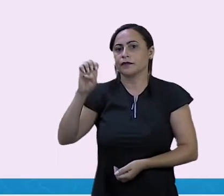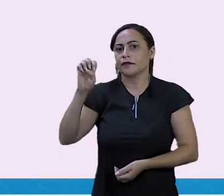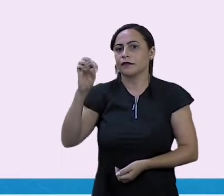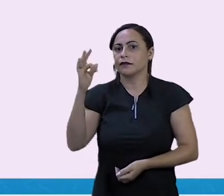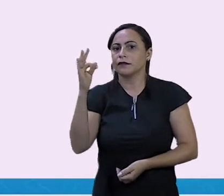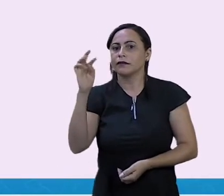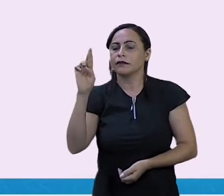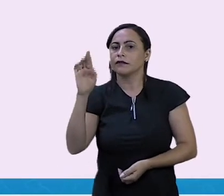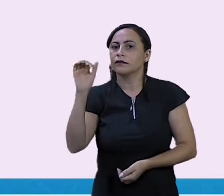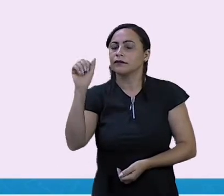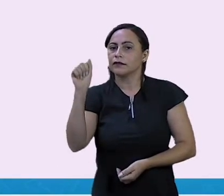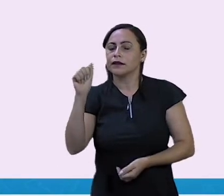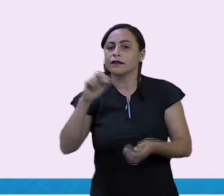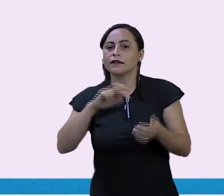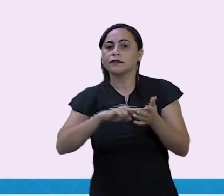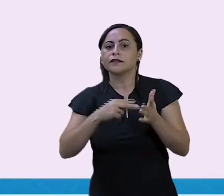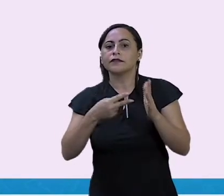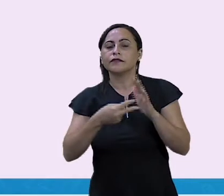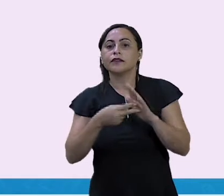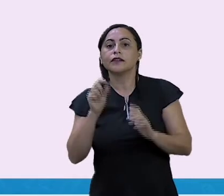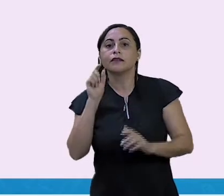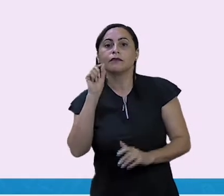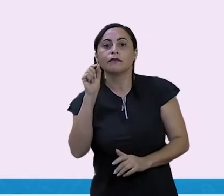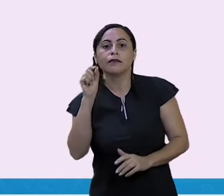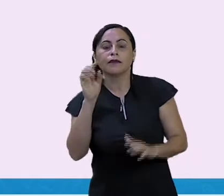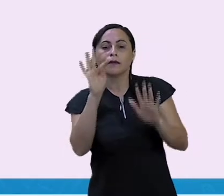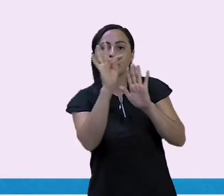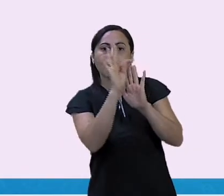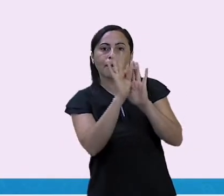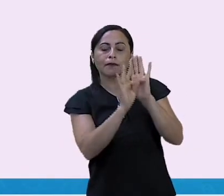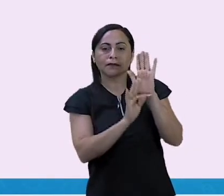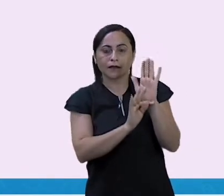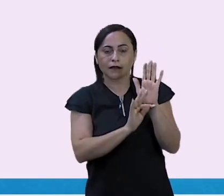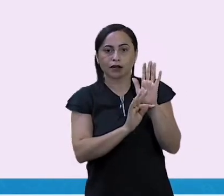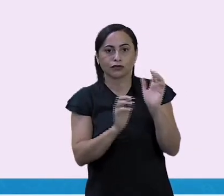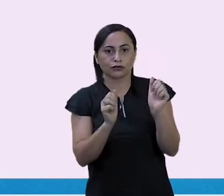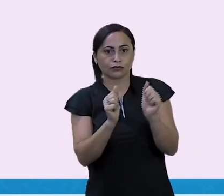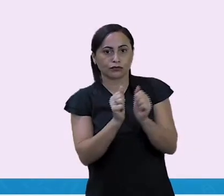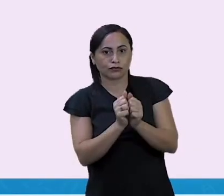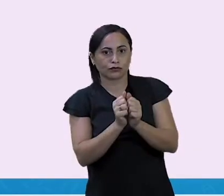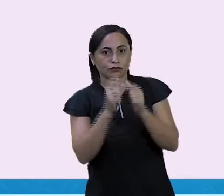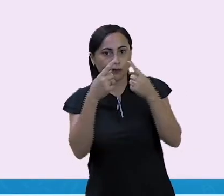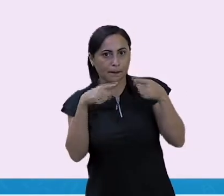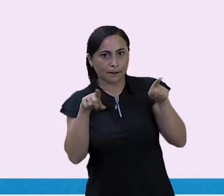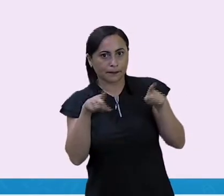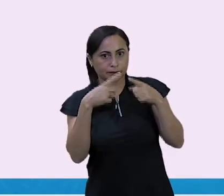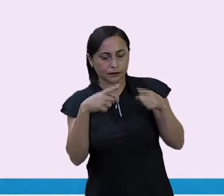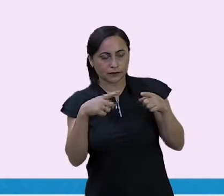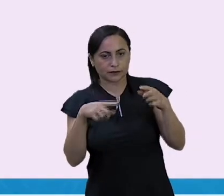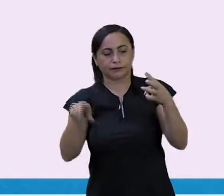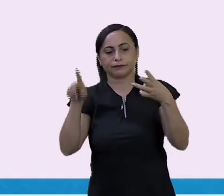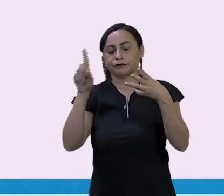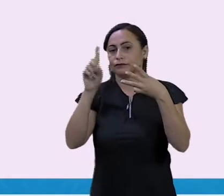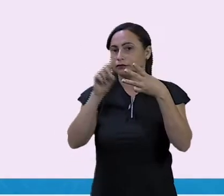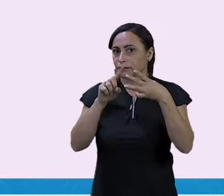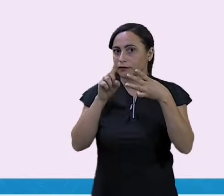refere-se ao texto que acompanha uma música. Na segunda